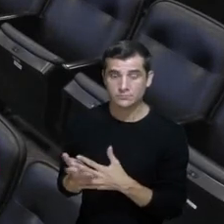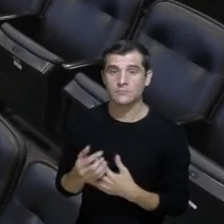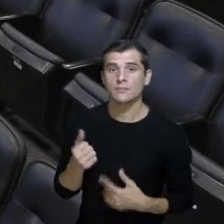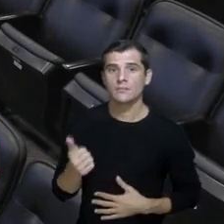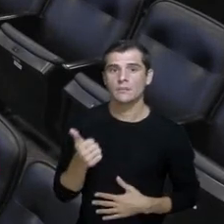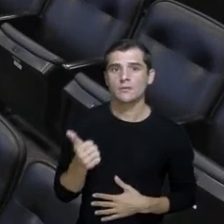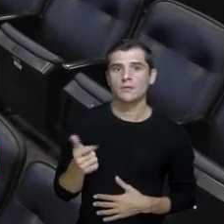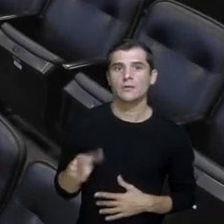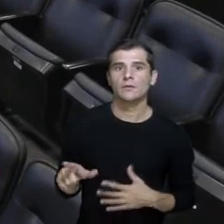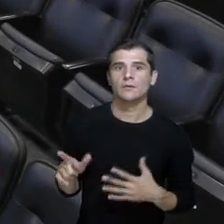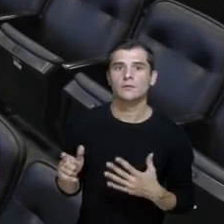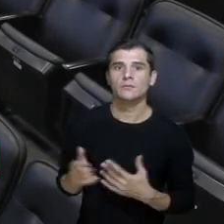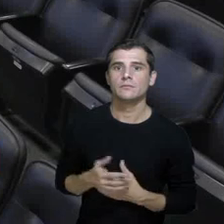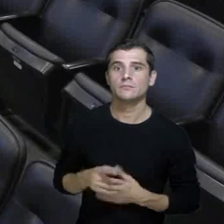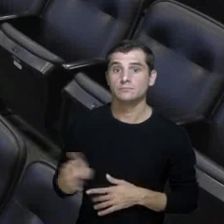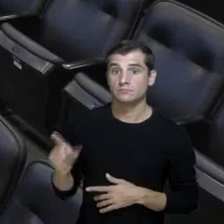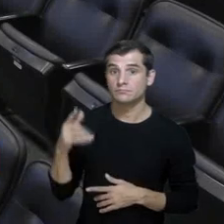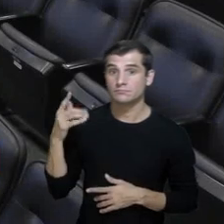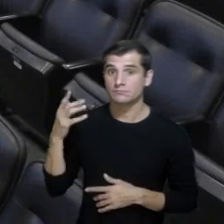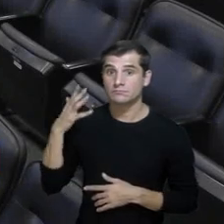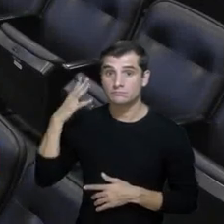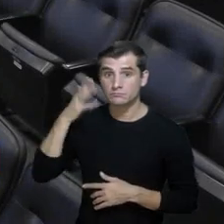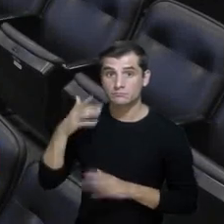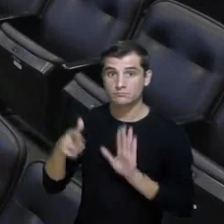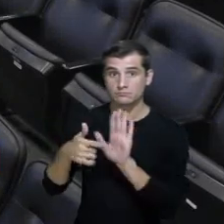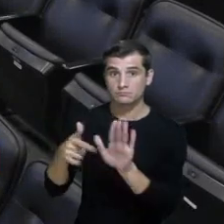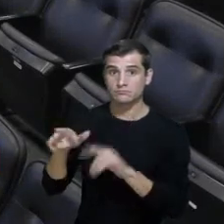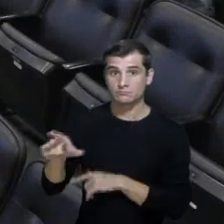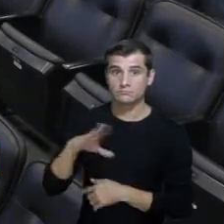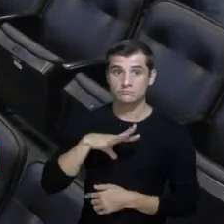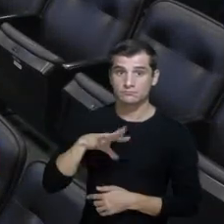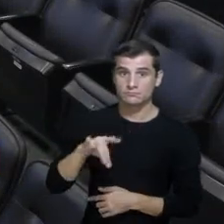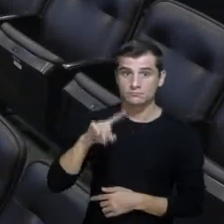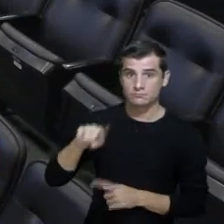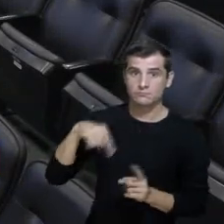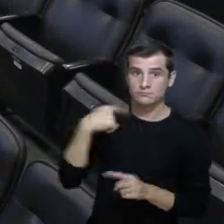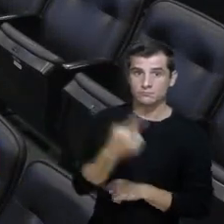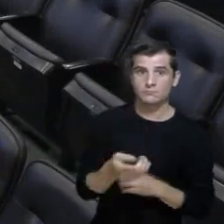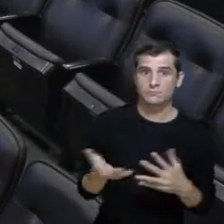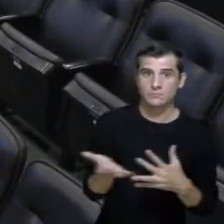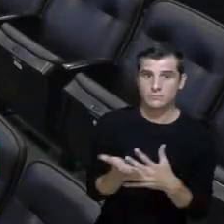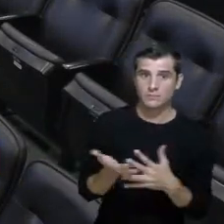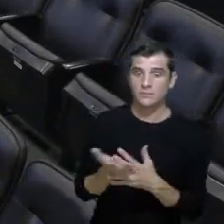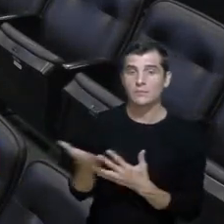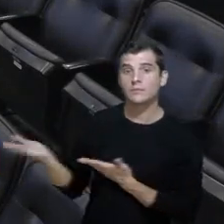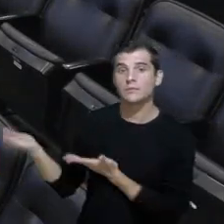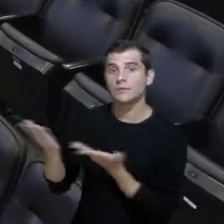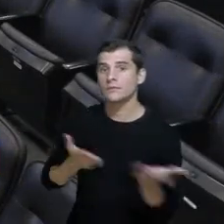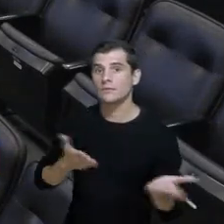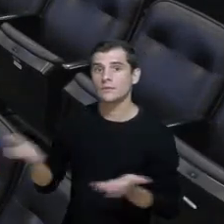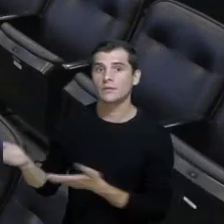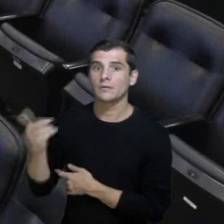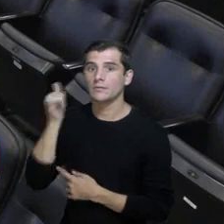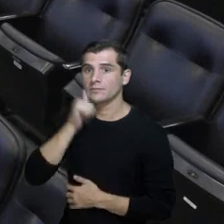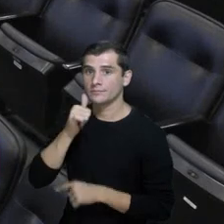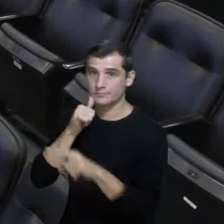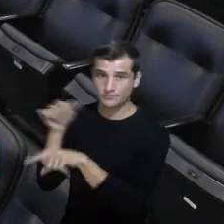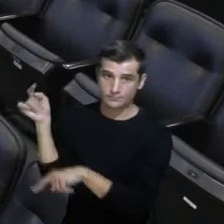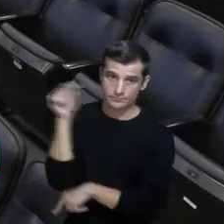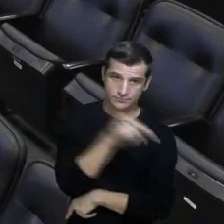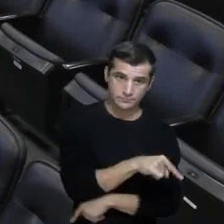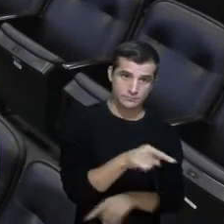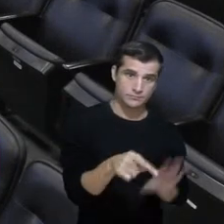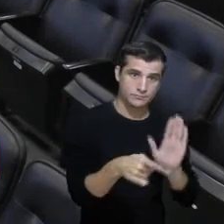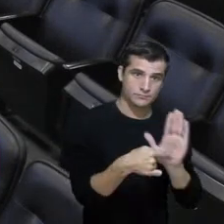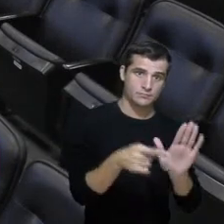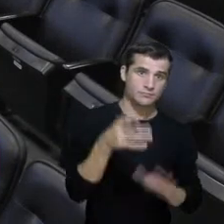ser então adelita por favor chame as meninas estão com as com a palavra pra